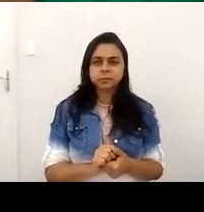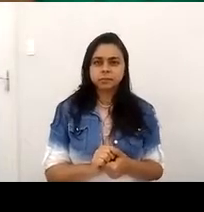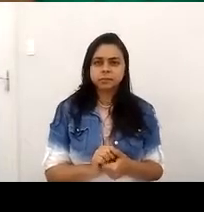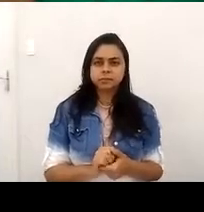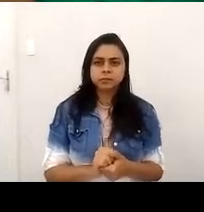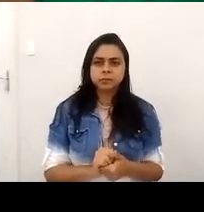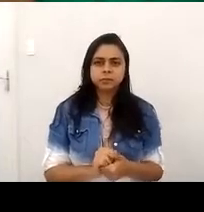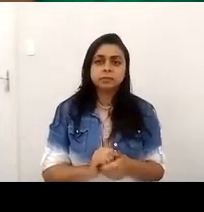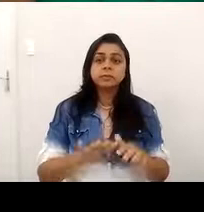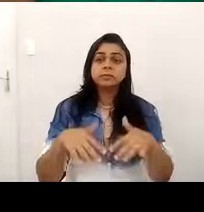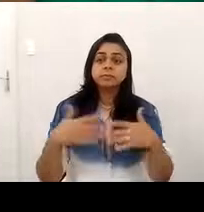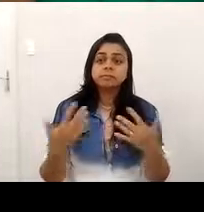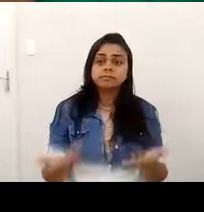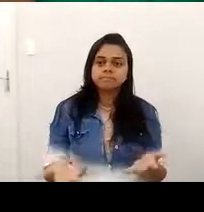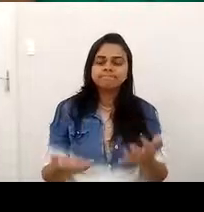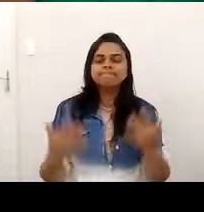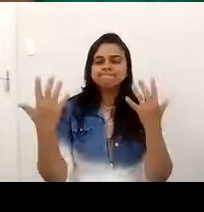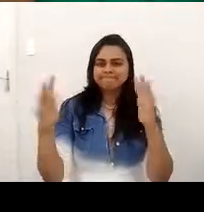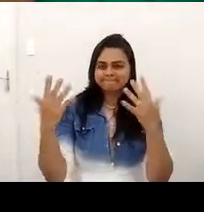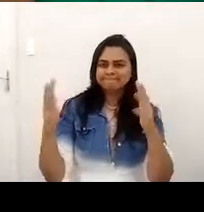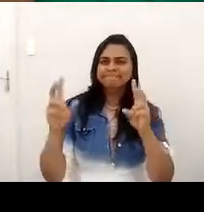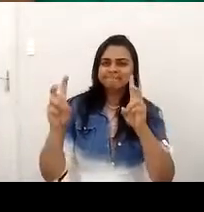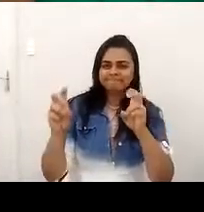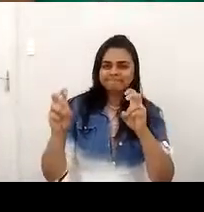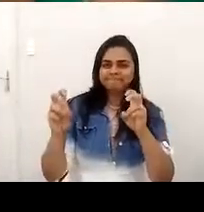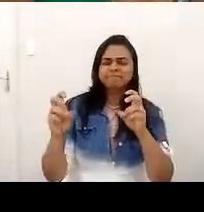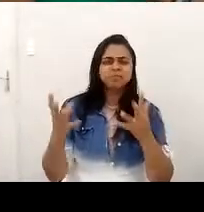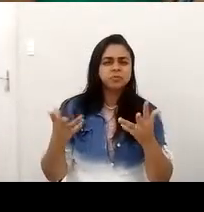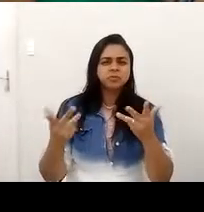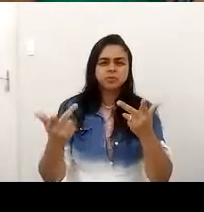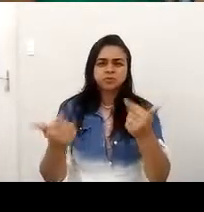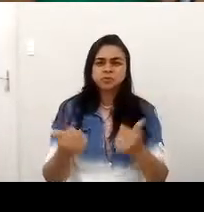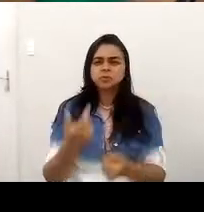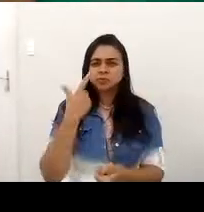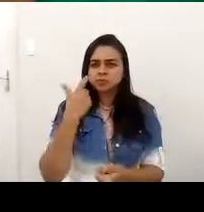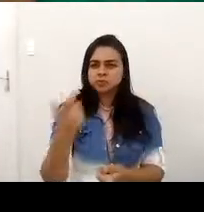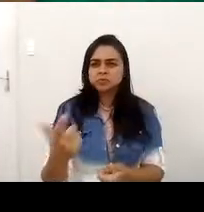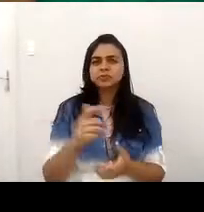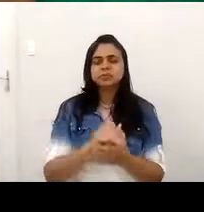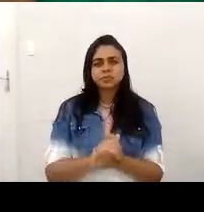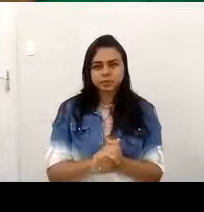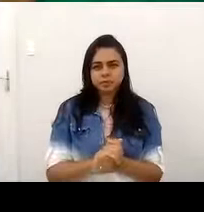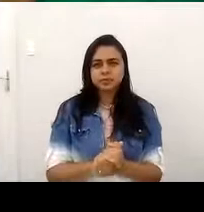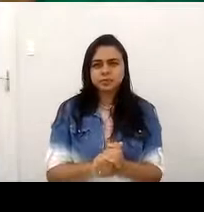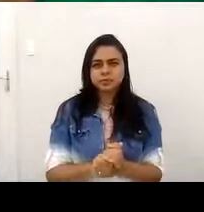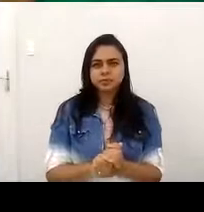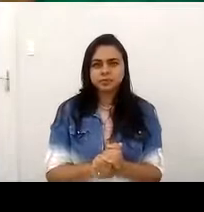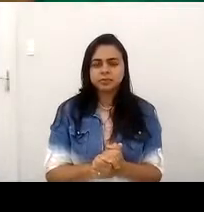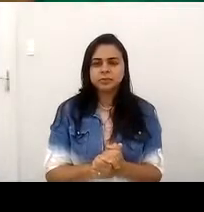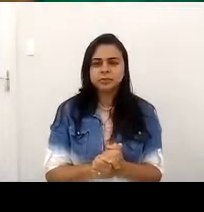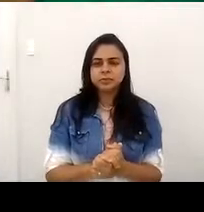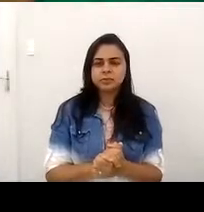Uhum. Então, meninas, assim, parabéns à temática de vocês. São todas elas, assim, né? São temáticas que estão aí na